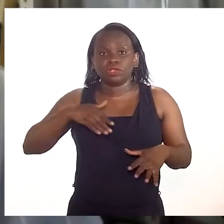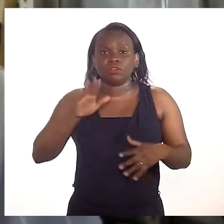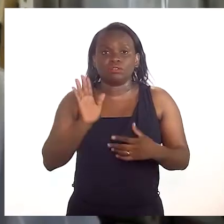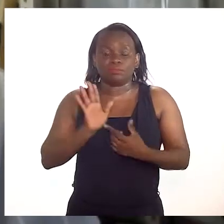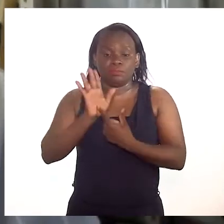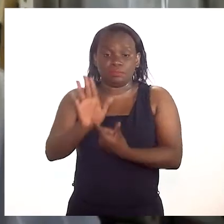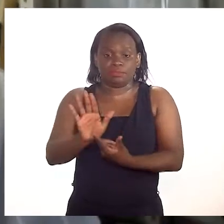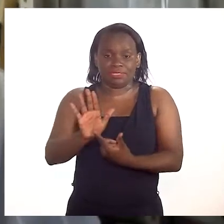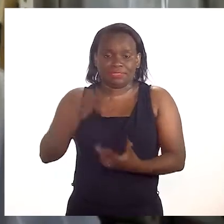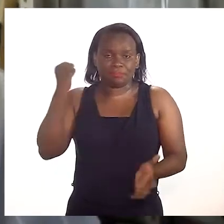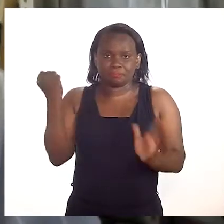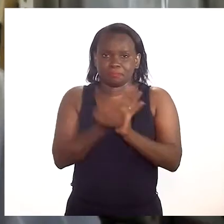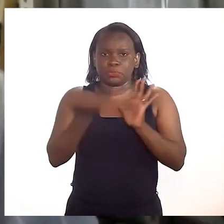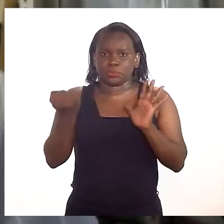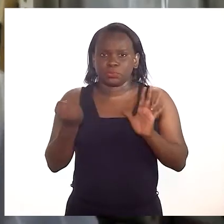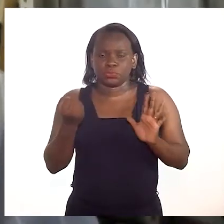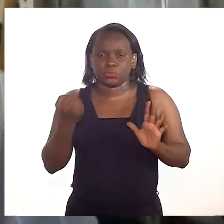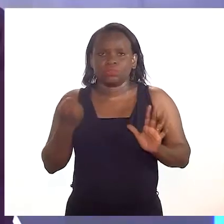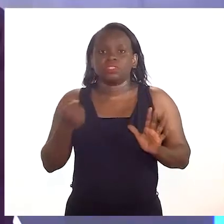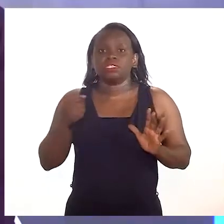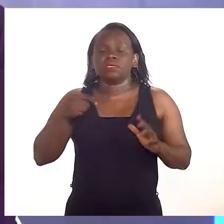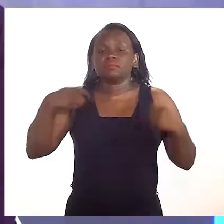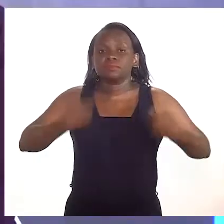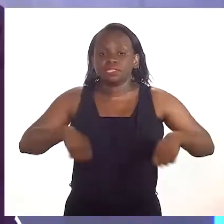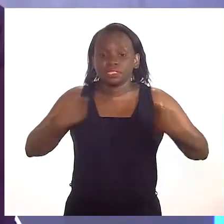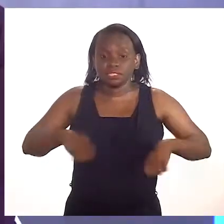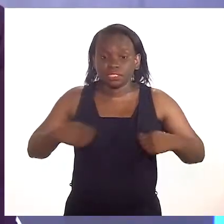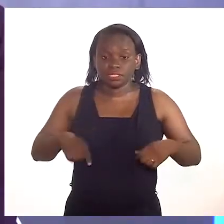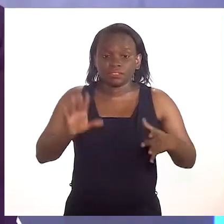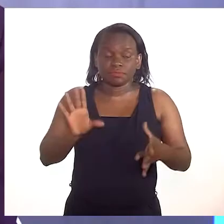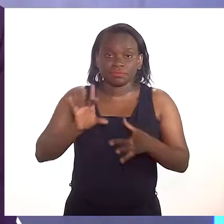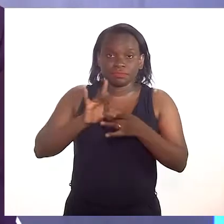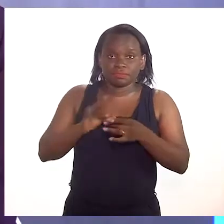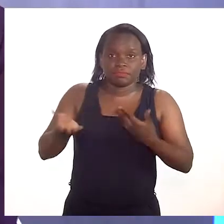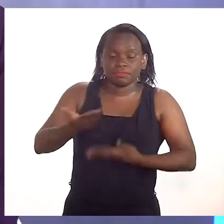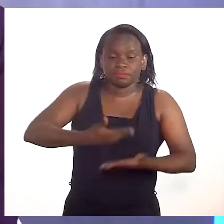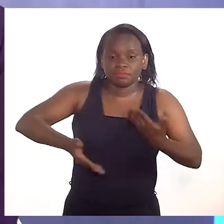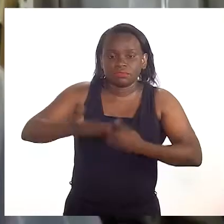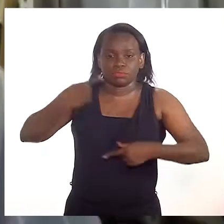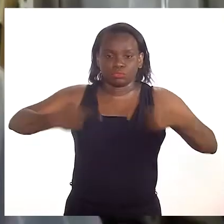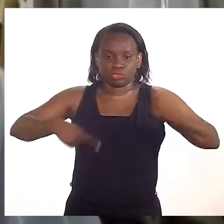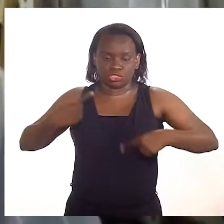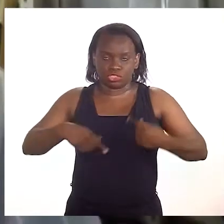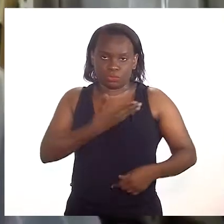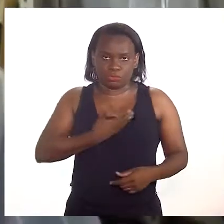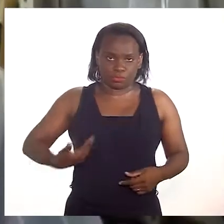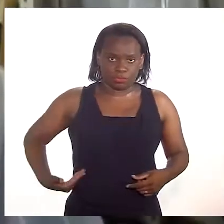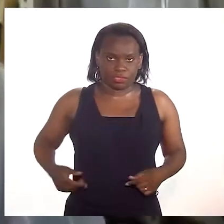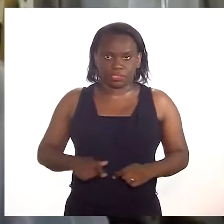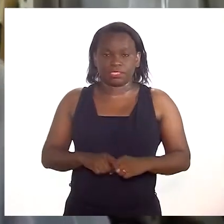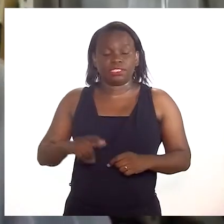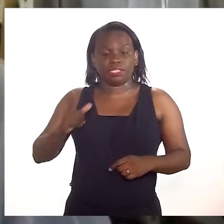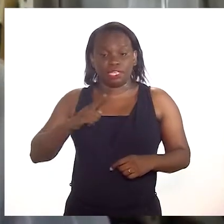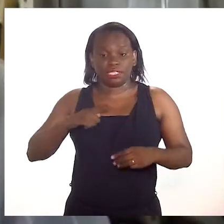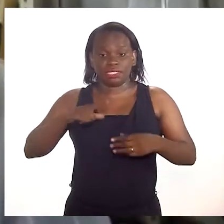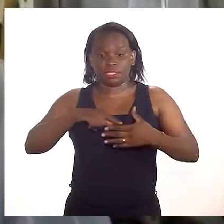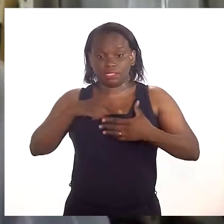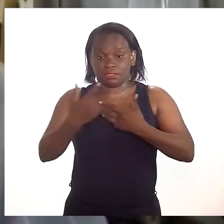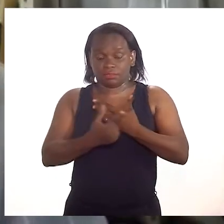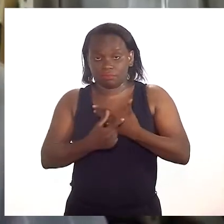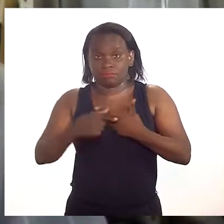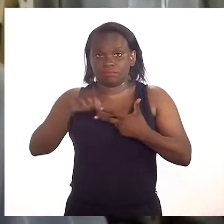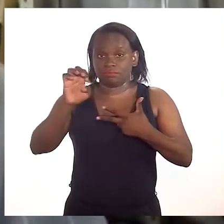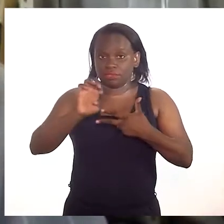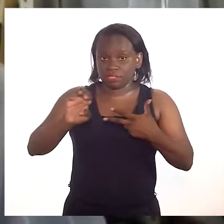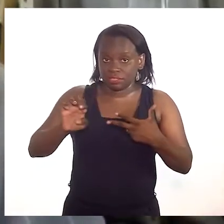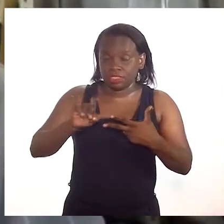muito marcante a necessidade de uma integração e articulação de políticas públicas, envolvendo as três esferas